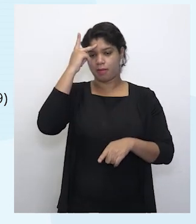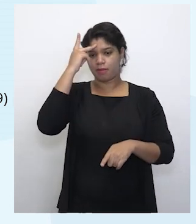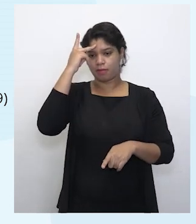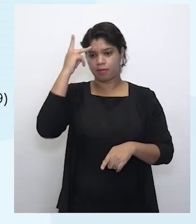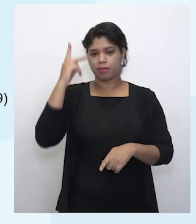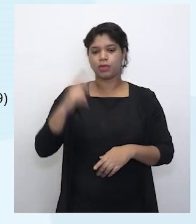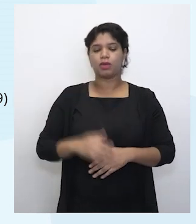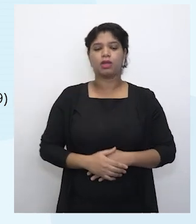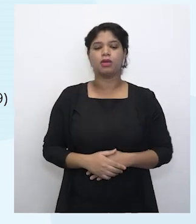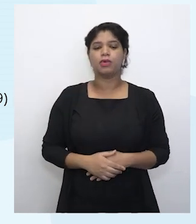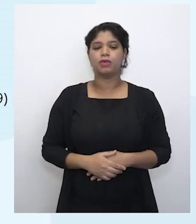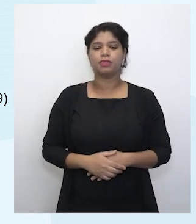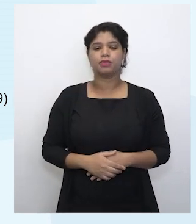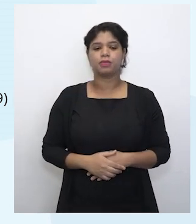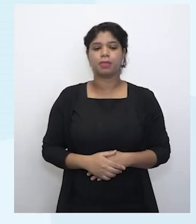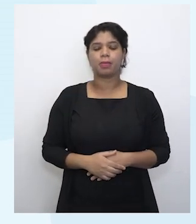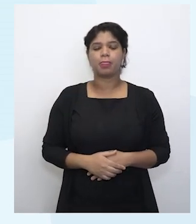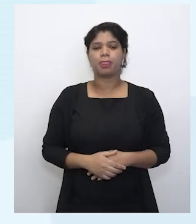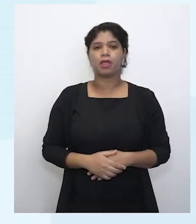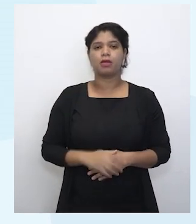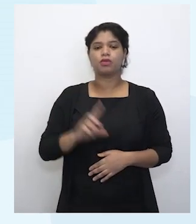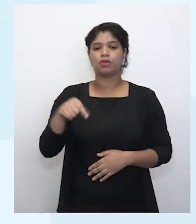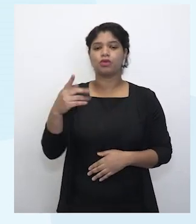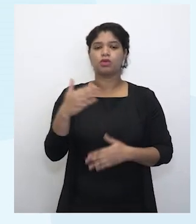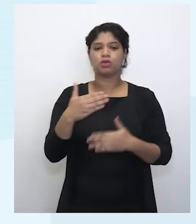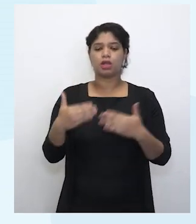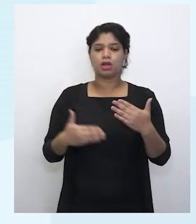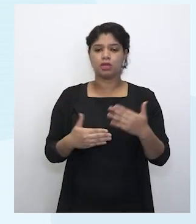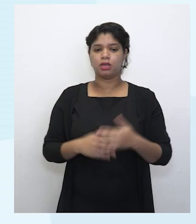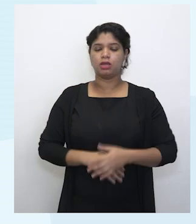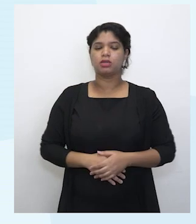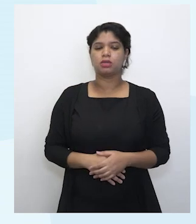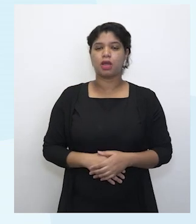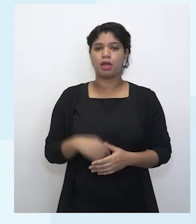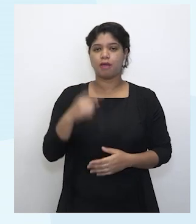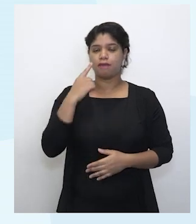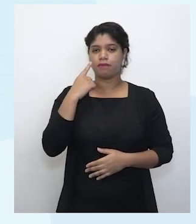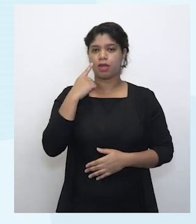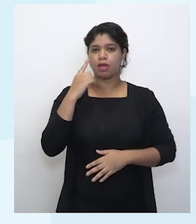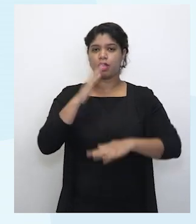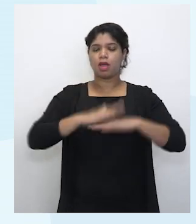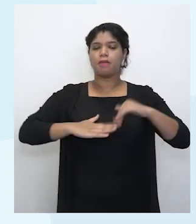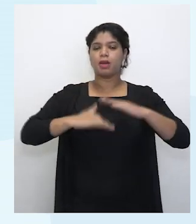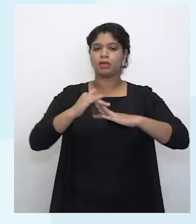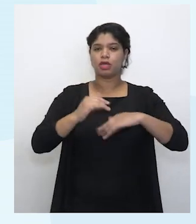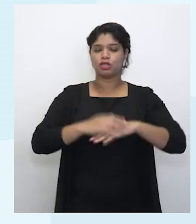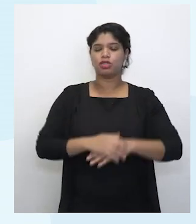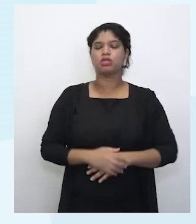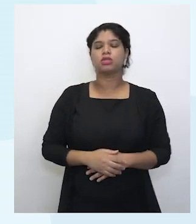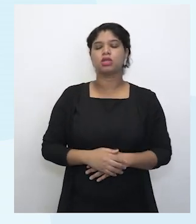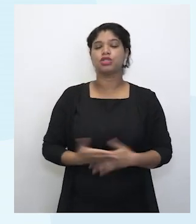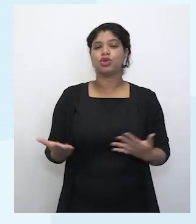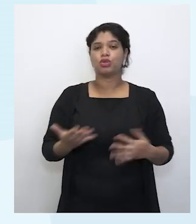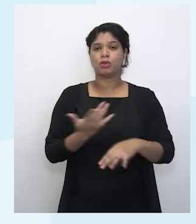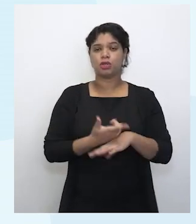coletiva. Próximo slide, nós entraremos nas habilidades que vamos trabalhar em língua